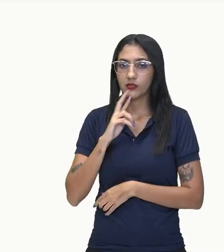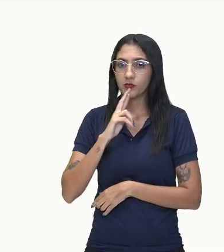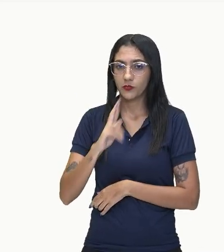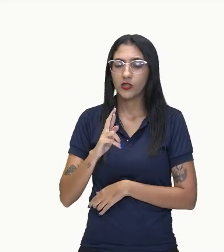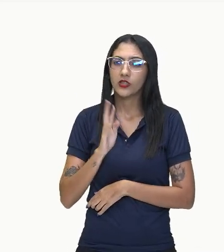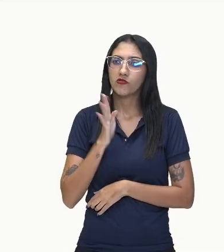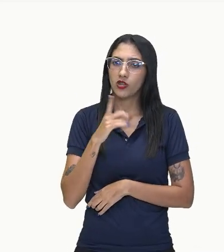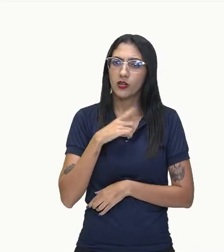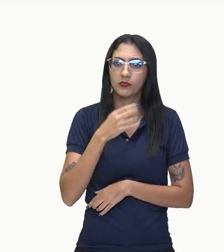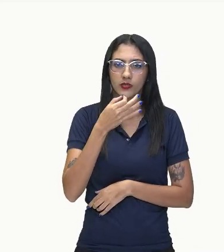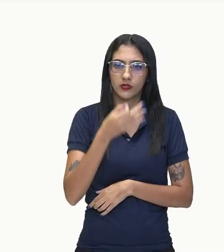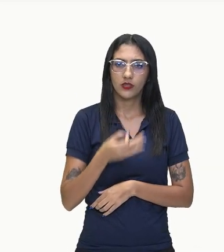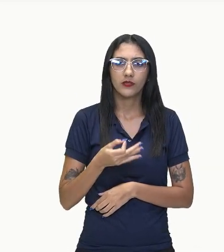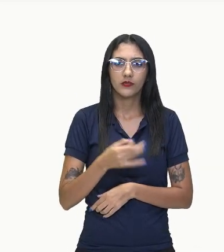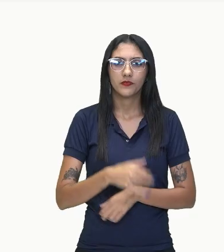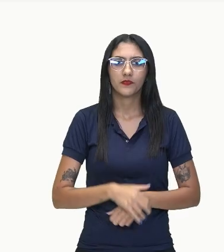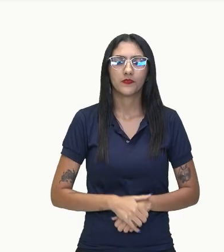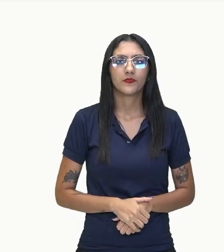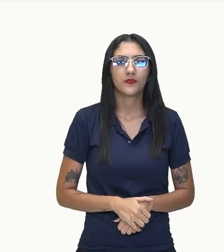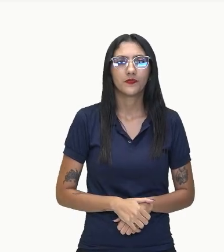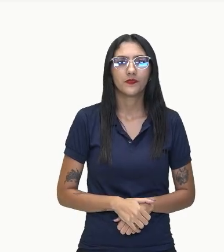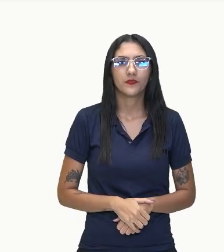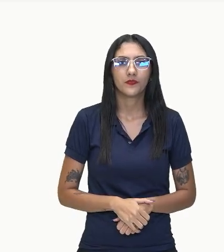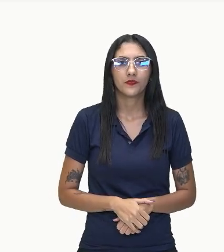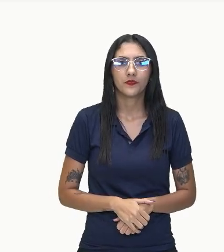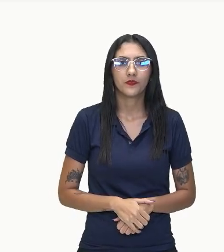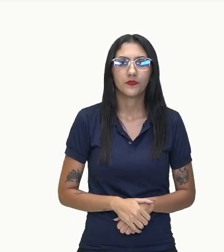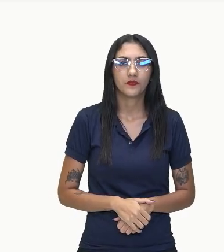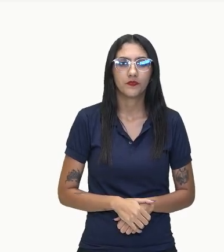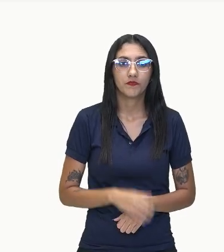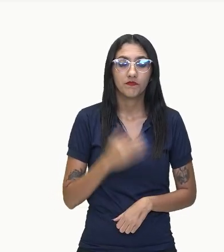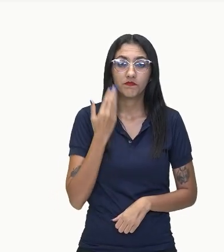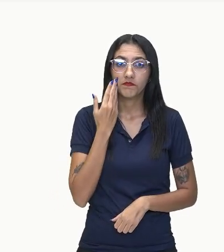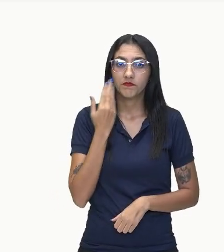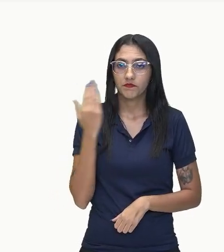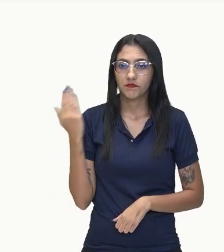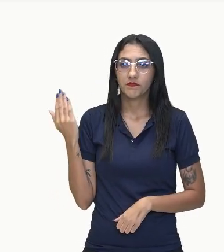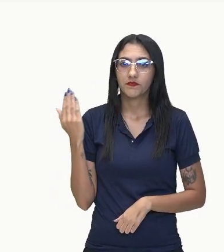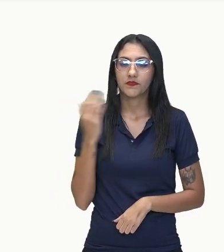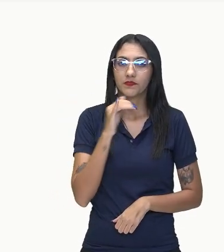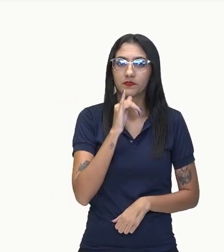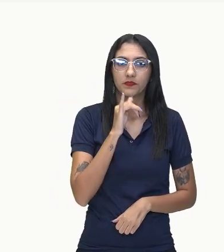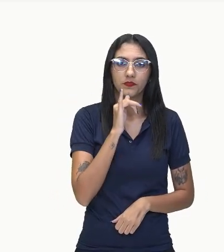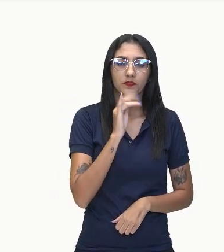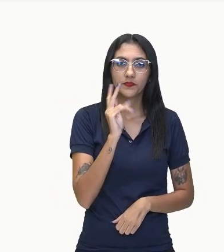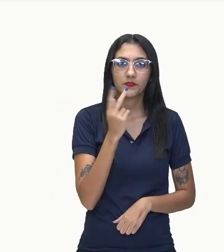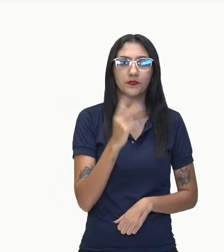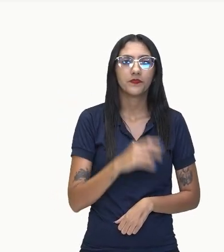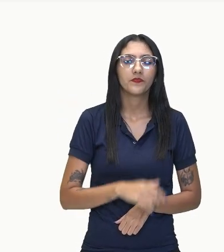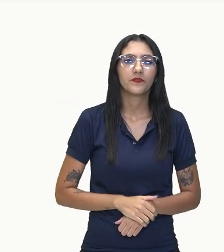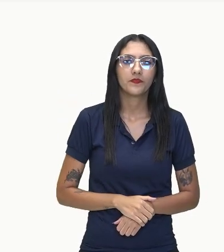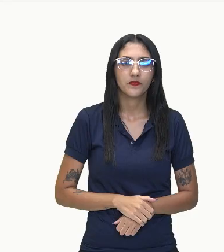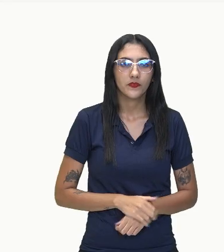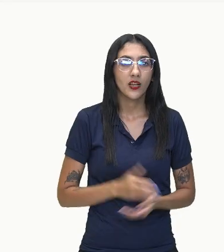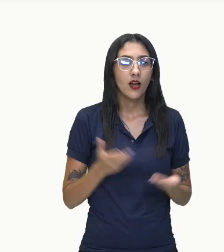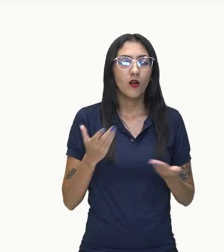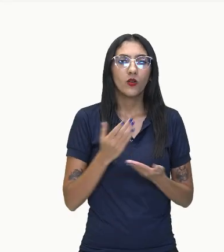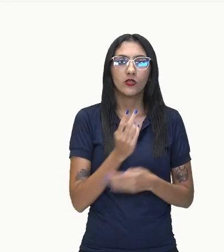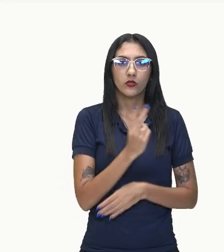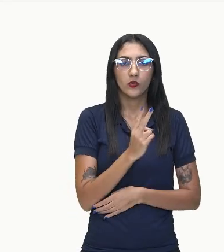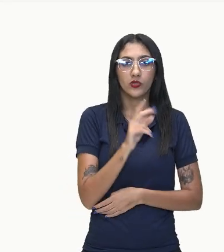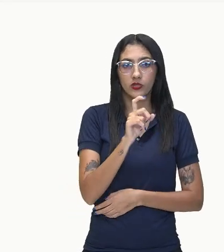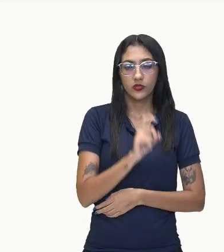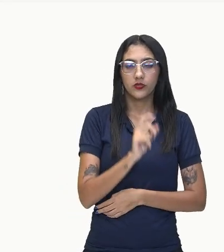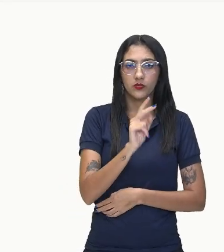está correta. E agora vamos ver nosso último exemplo, onde a gente tem que f de x é igual